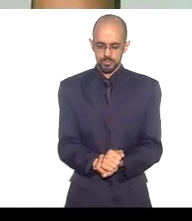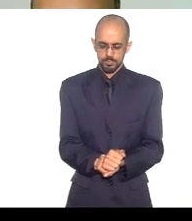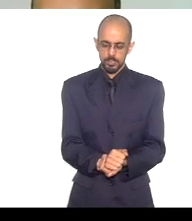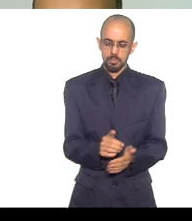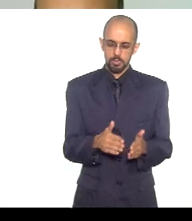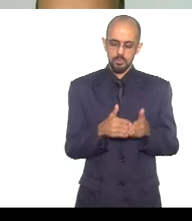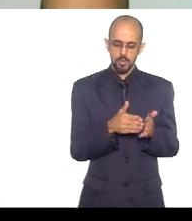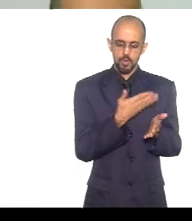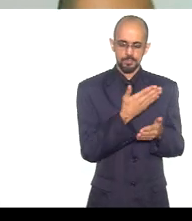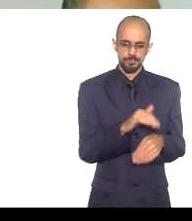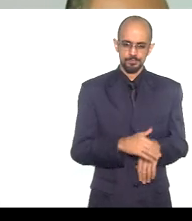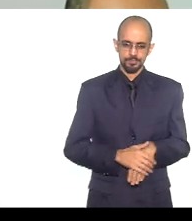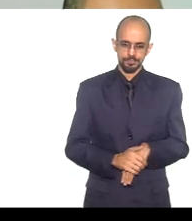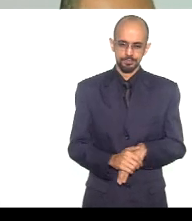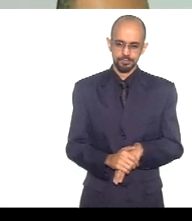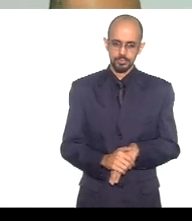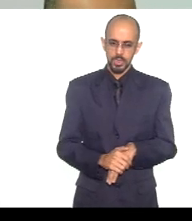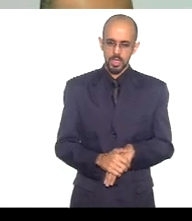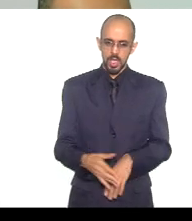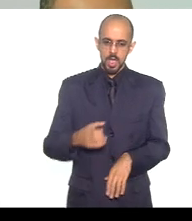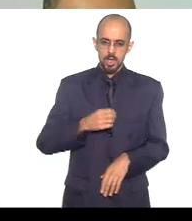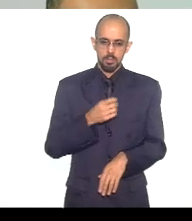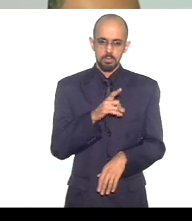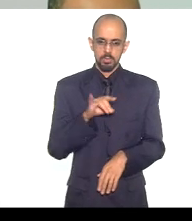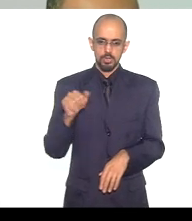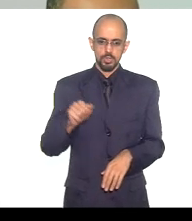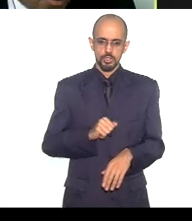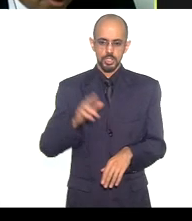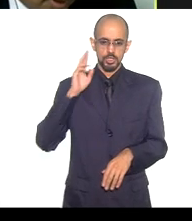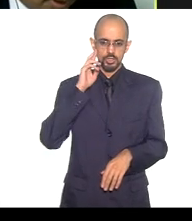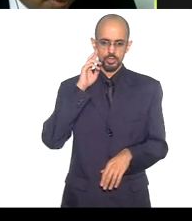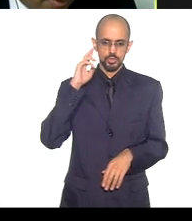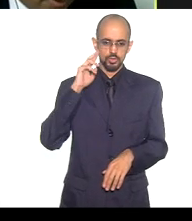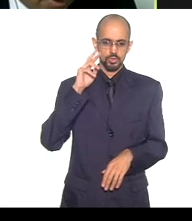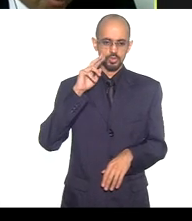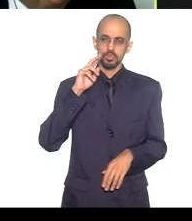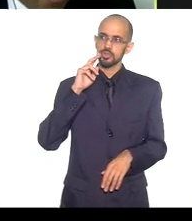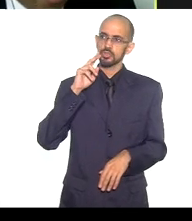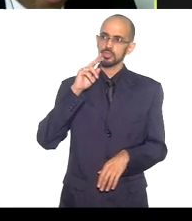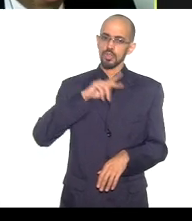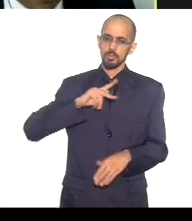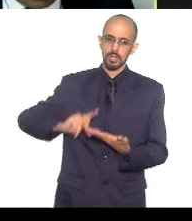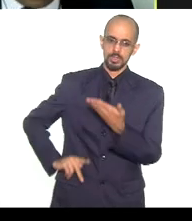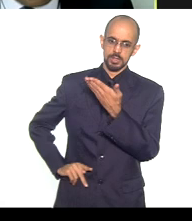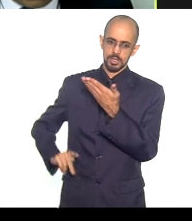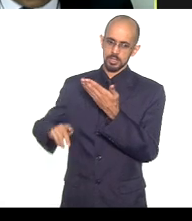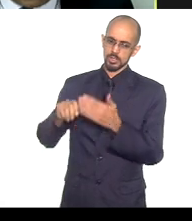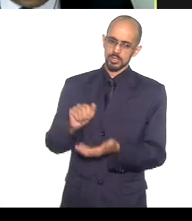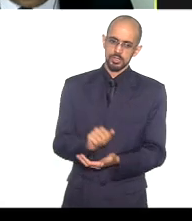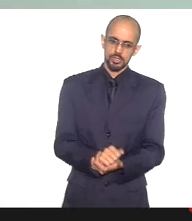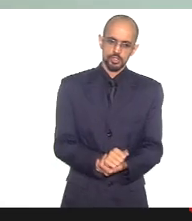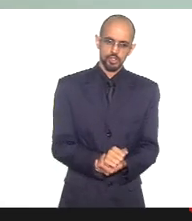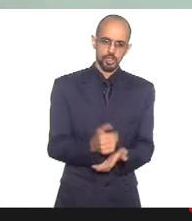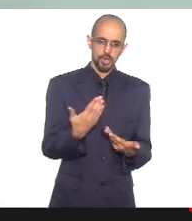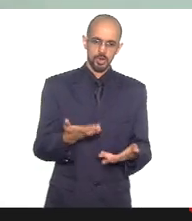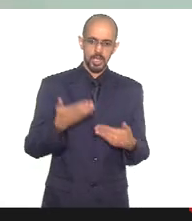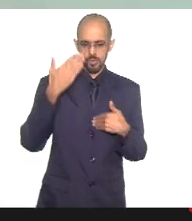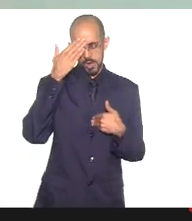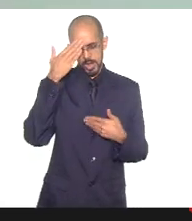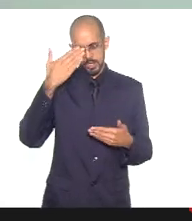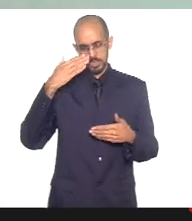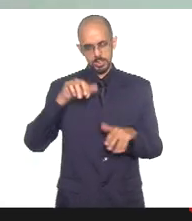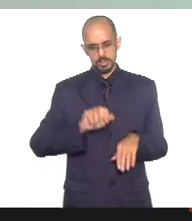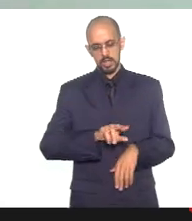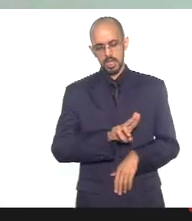favor. Bom dia, presidente da CPI. Eu queria agradecer aqui em nome da